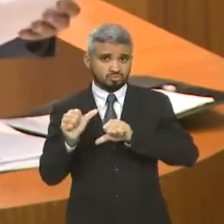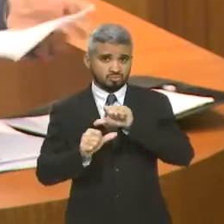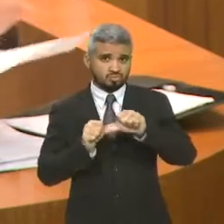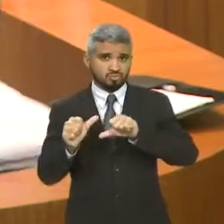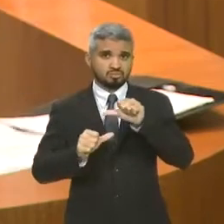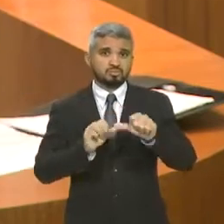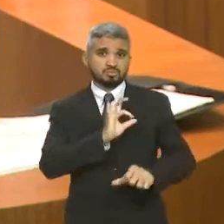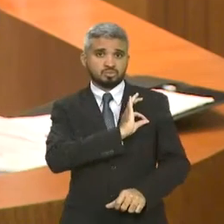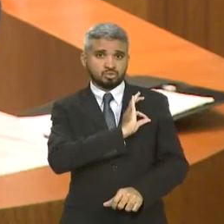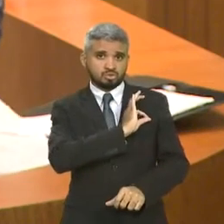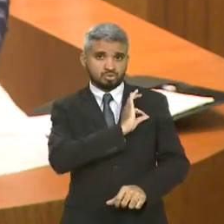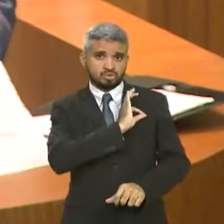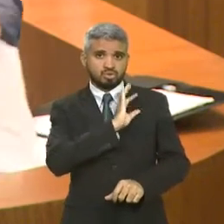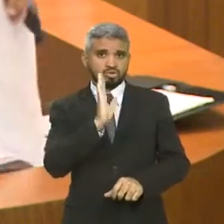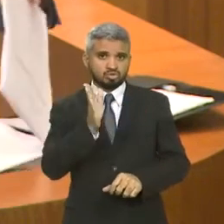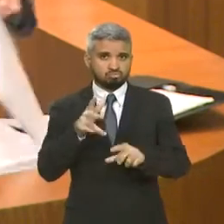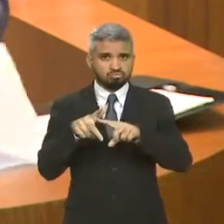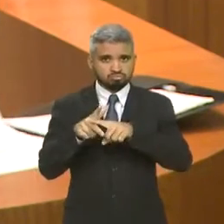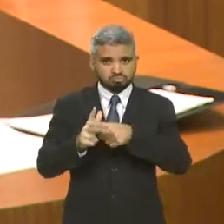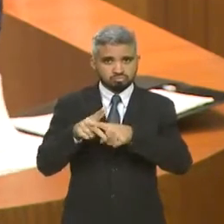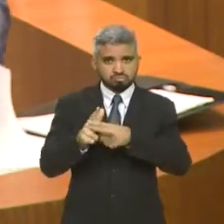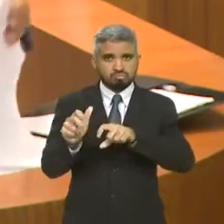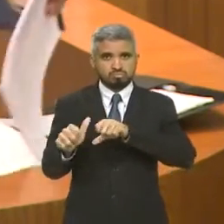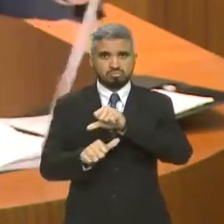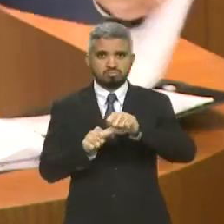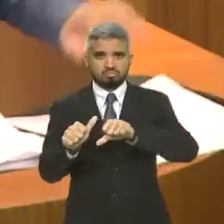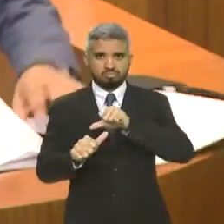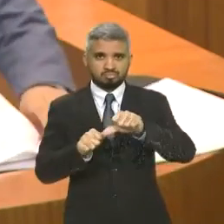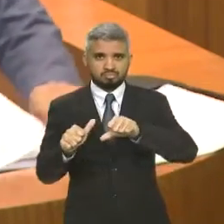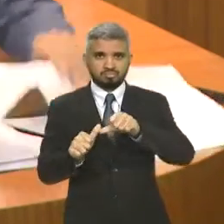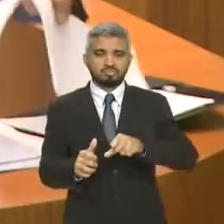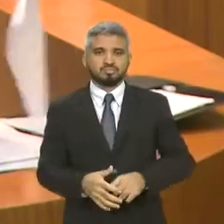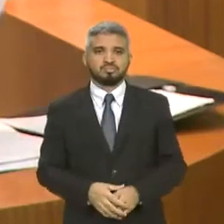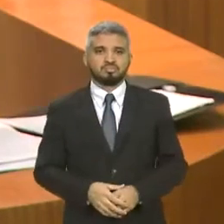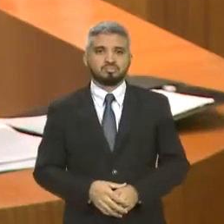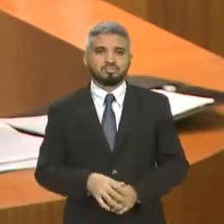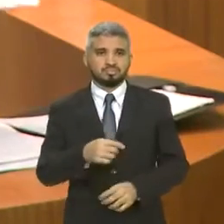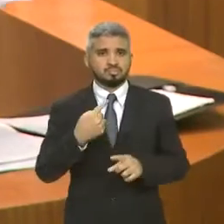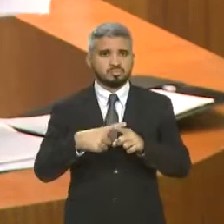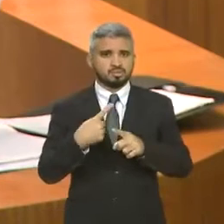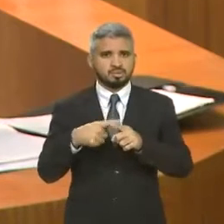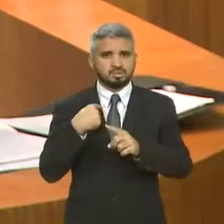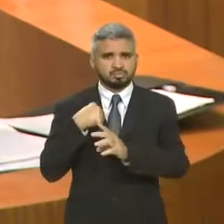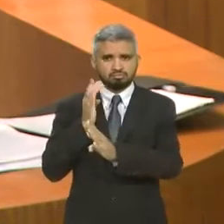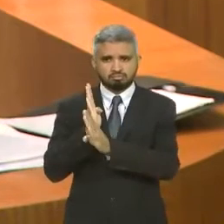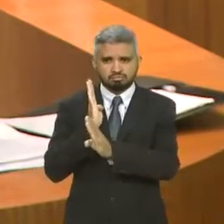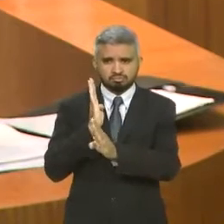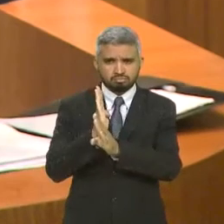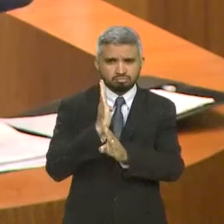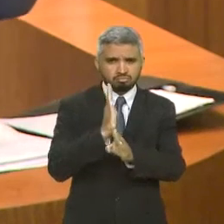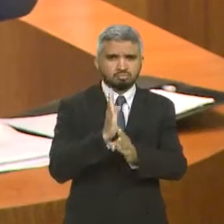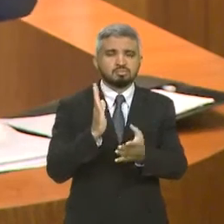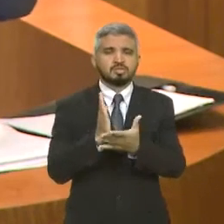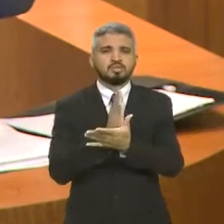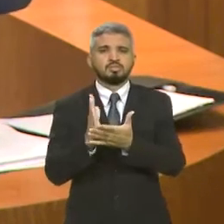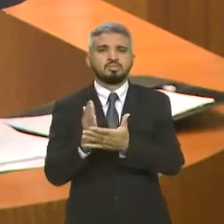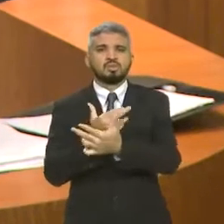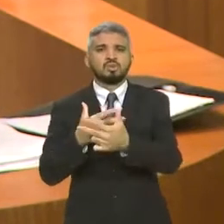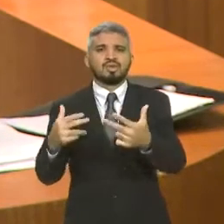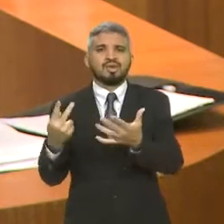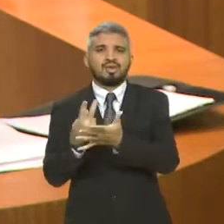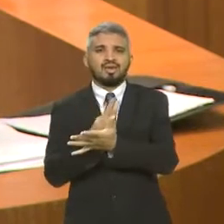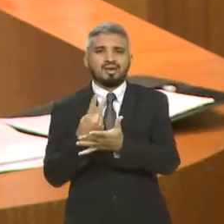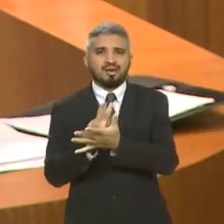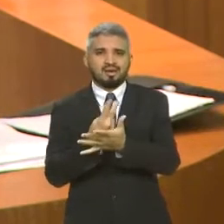foi corrigida, porque existiam várias incoerências. Uma delas é que estavam nomeando, ou